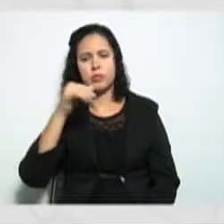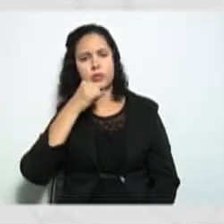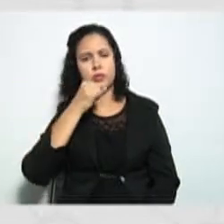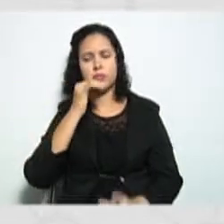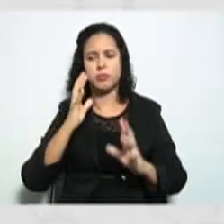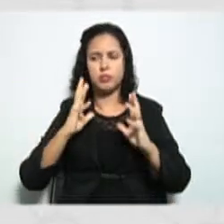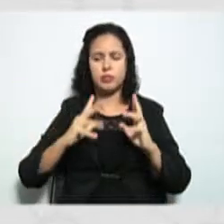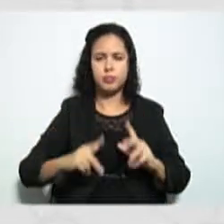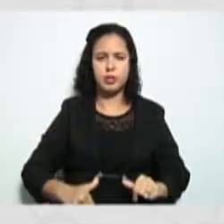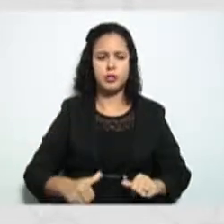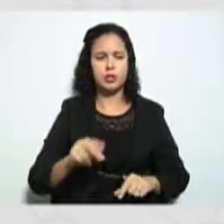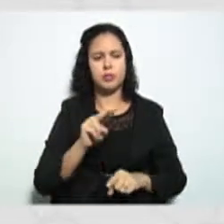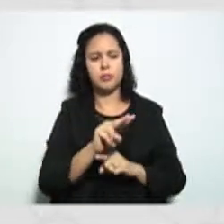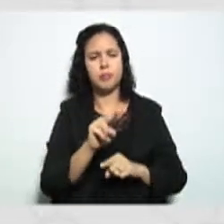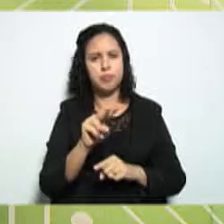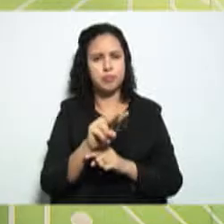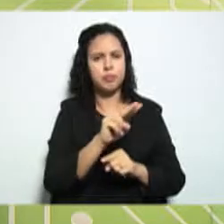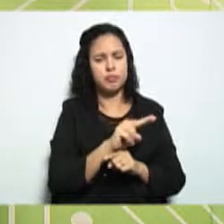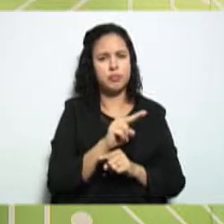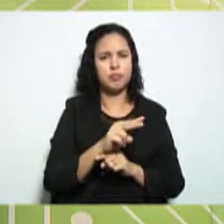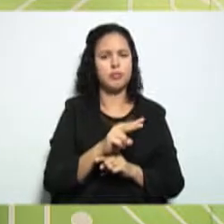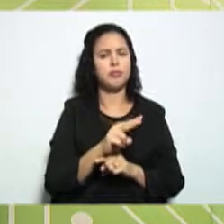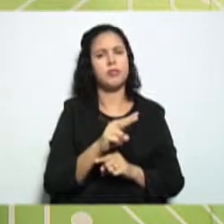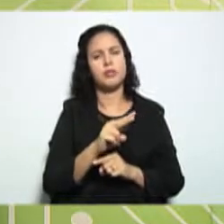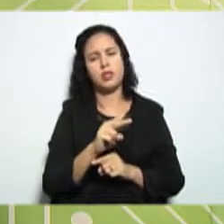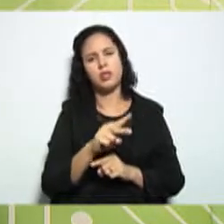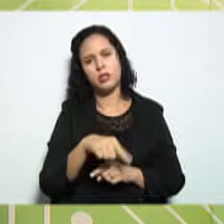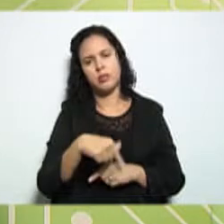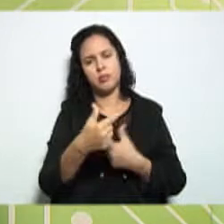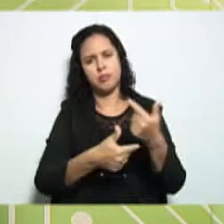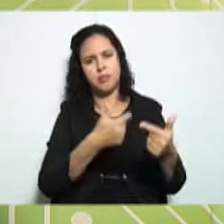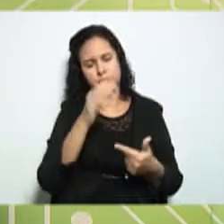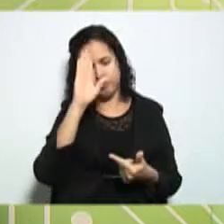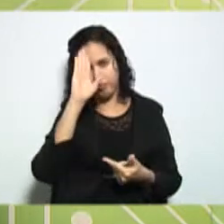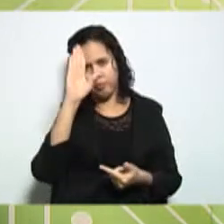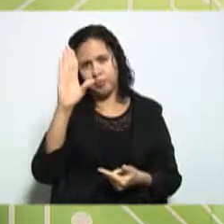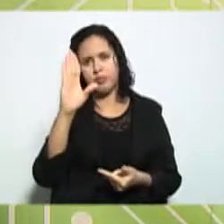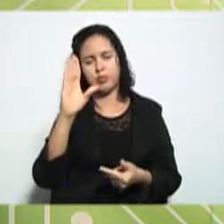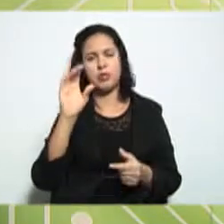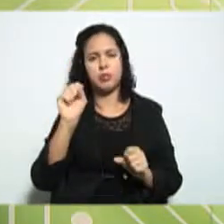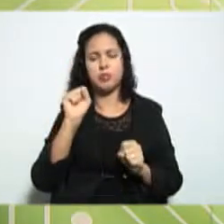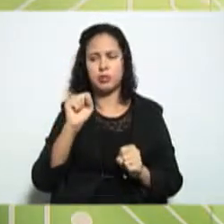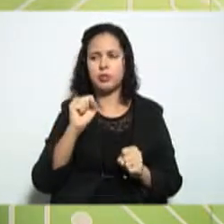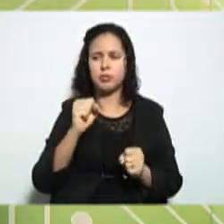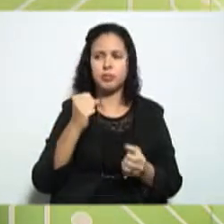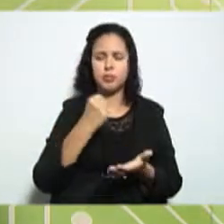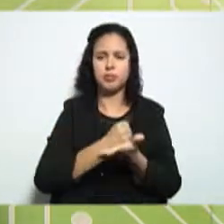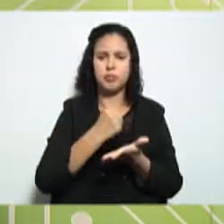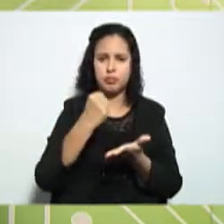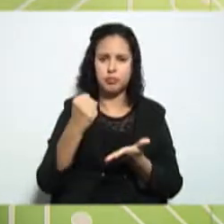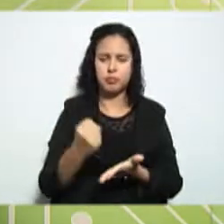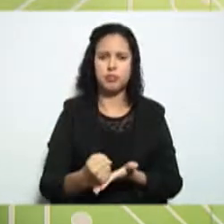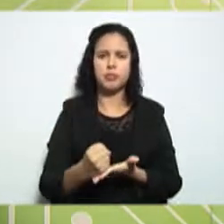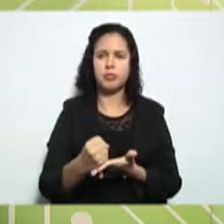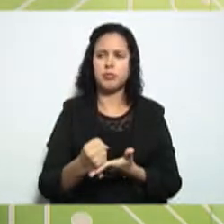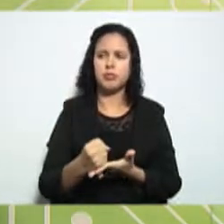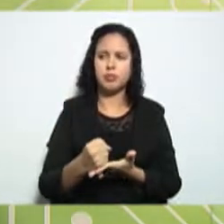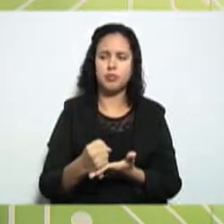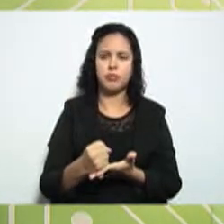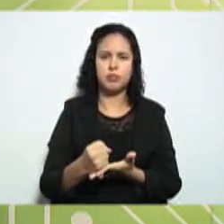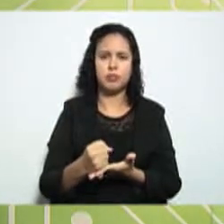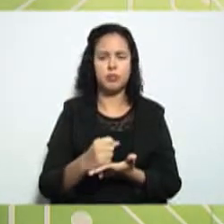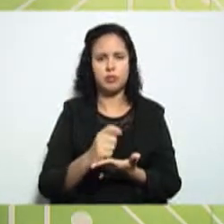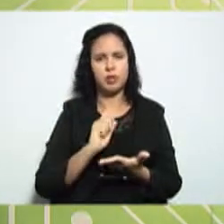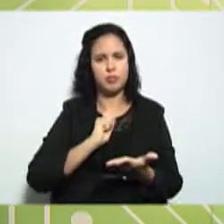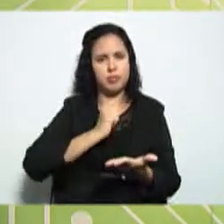portaria, e até para fazer serviços principais assim, da cooperativa. Então, é comum contratar empregados e é simples, é necessário pagar